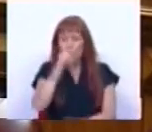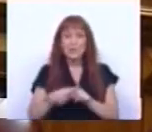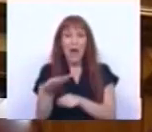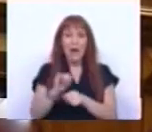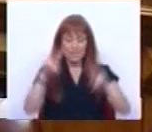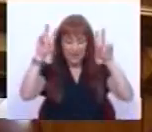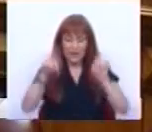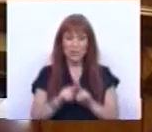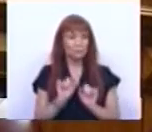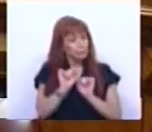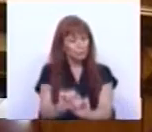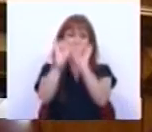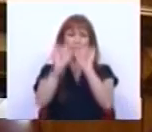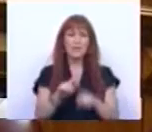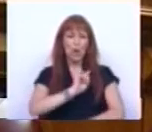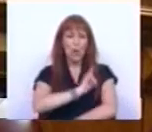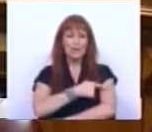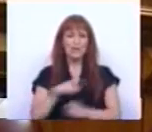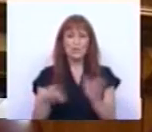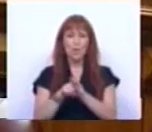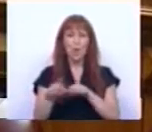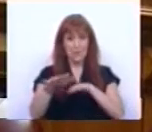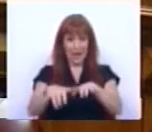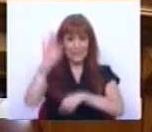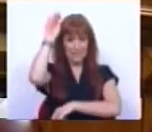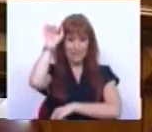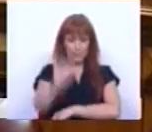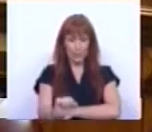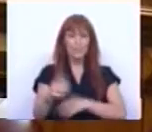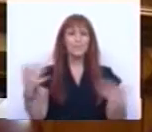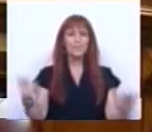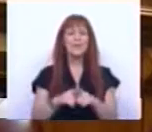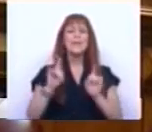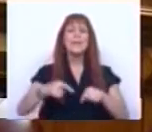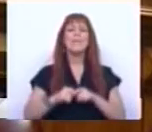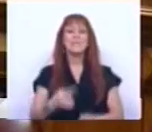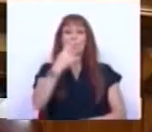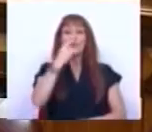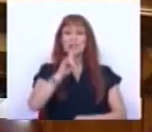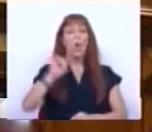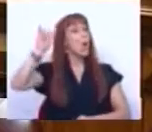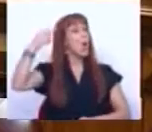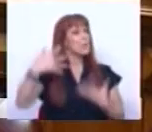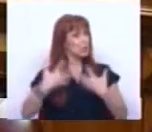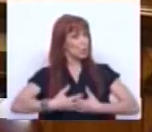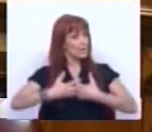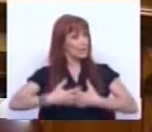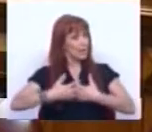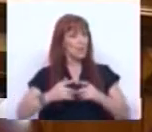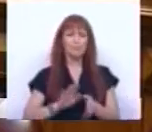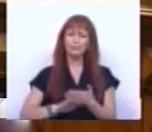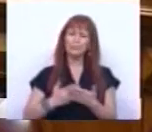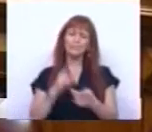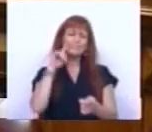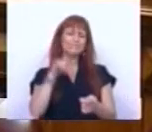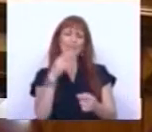âmbito das matérias reservadas à competência legislativa da Assembleia da República, deve preferir-se, em caso de dúvida, à